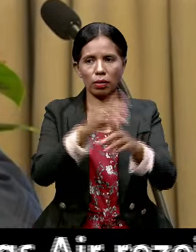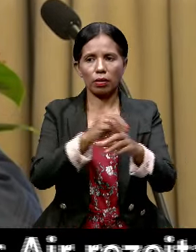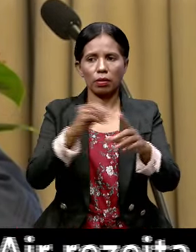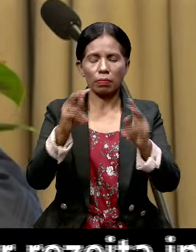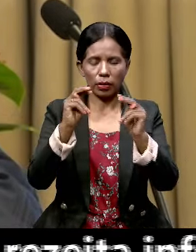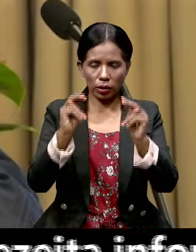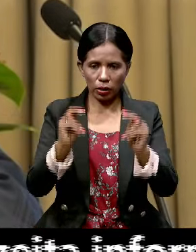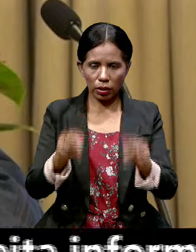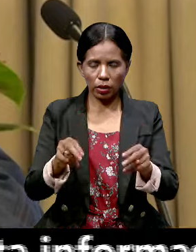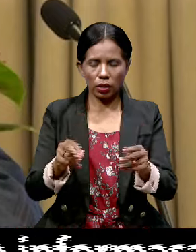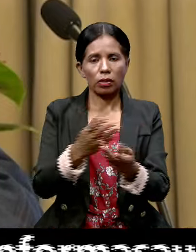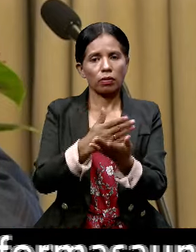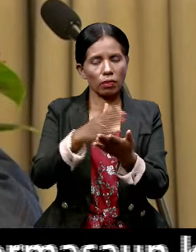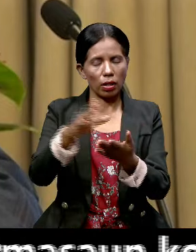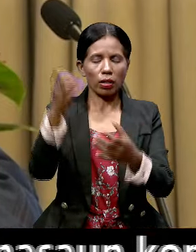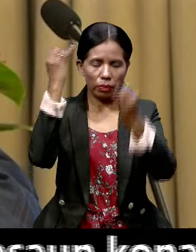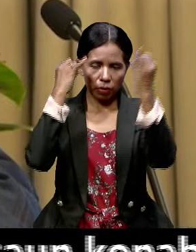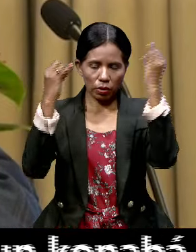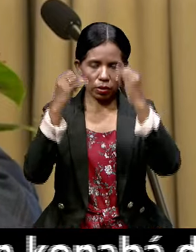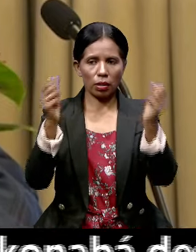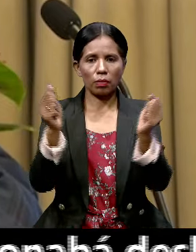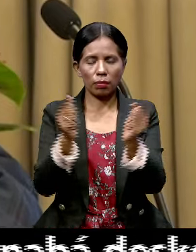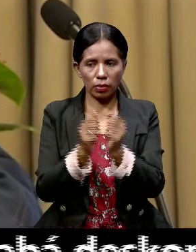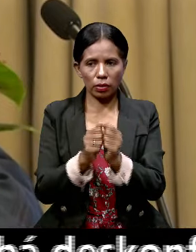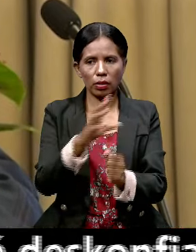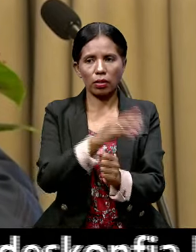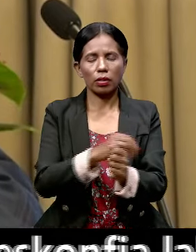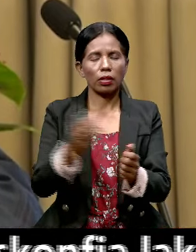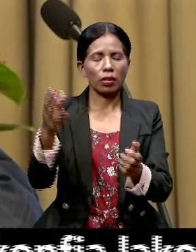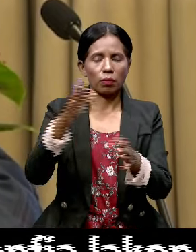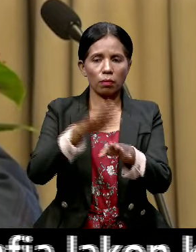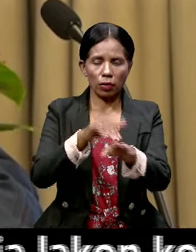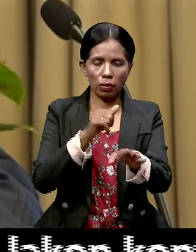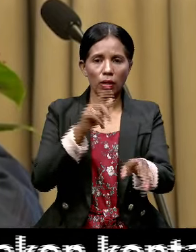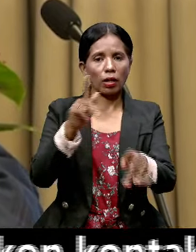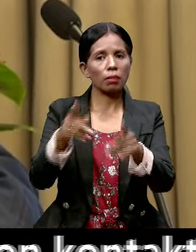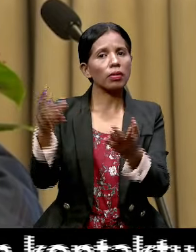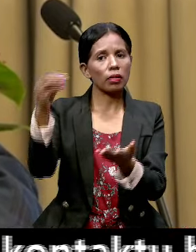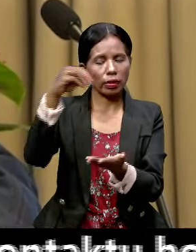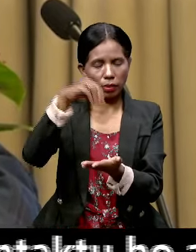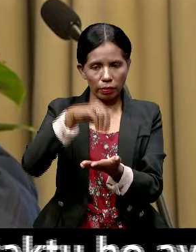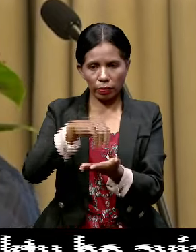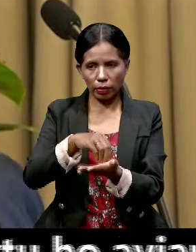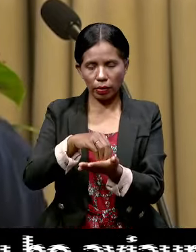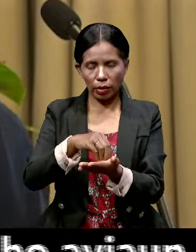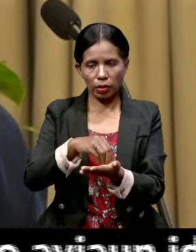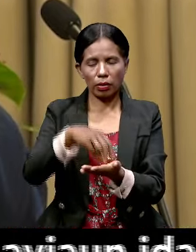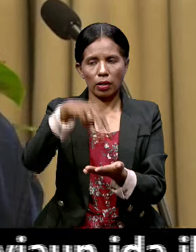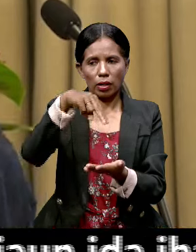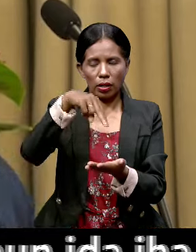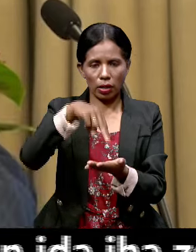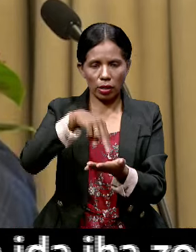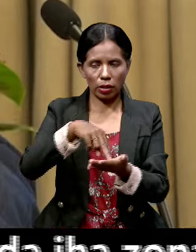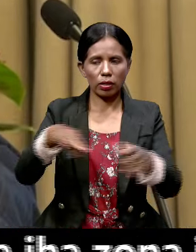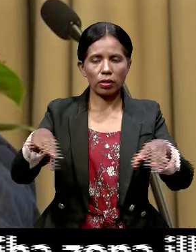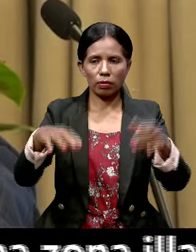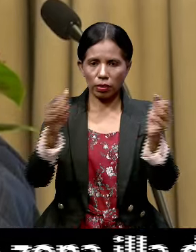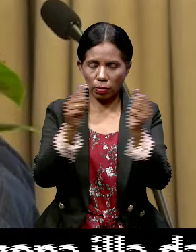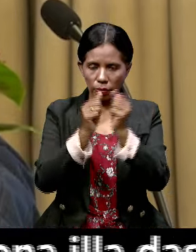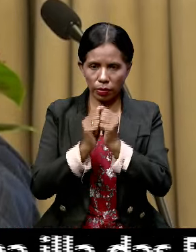e gostaríamos de atrair mais investidores e estabelecer relações